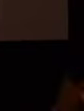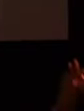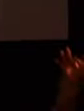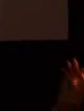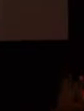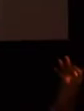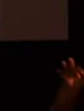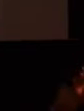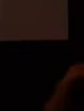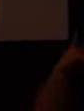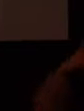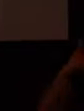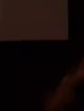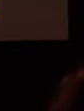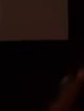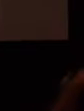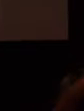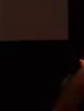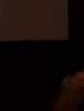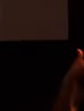de desenvolvimento urbano